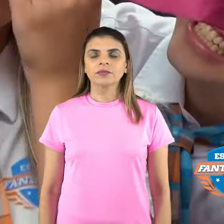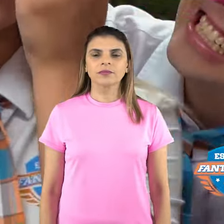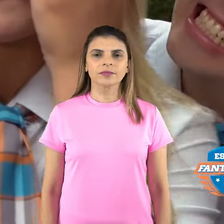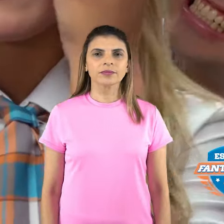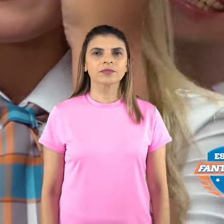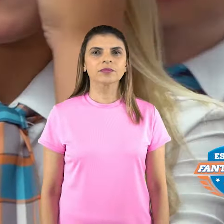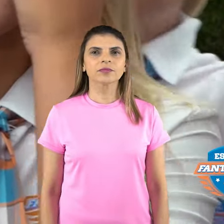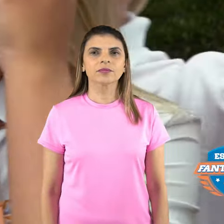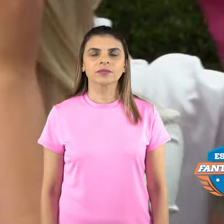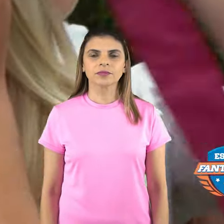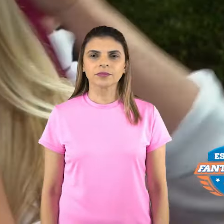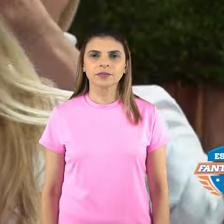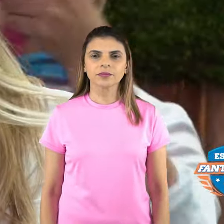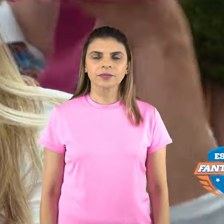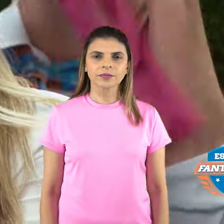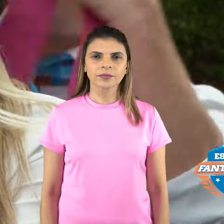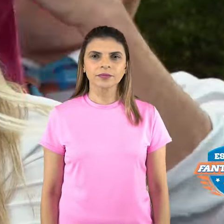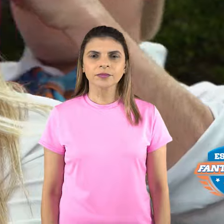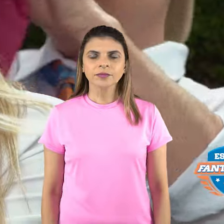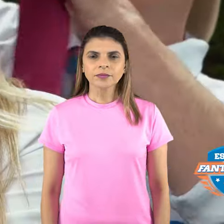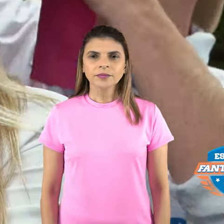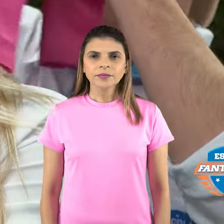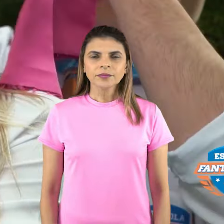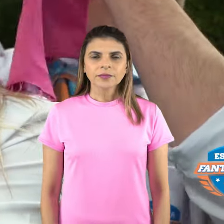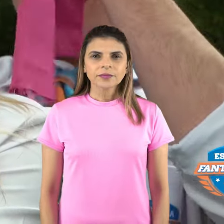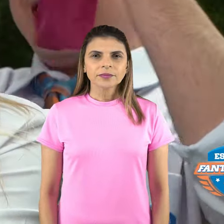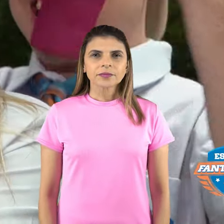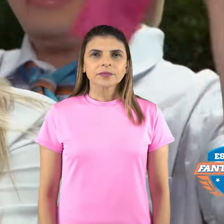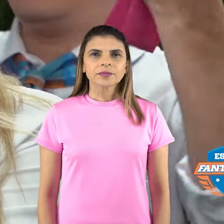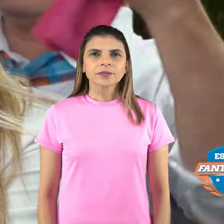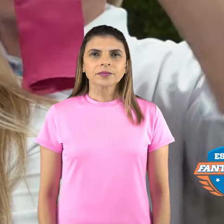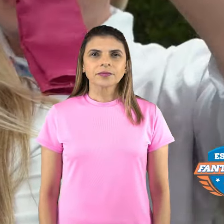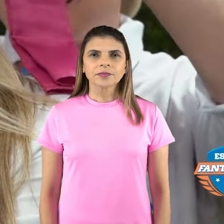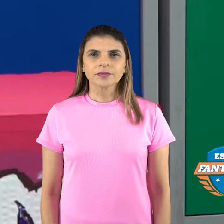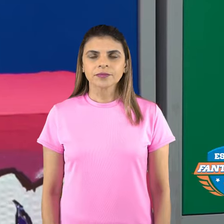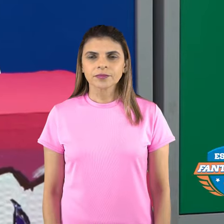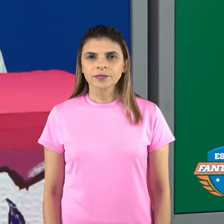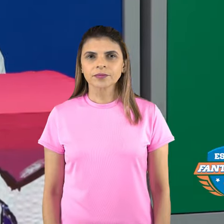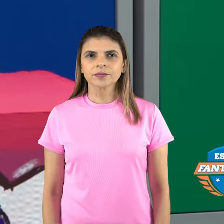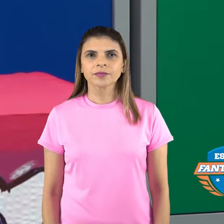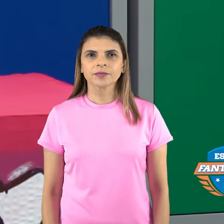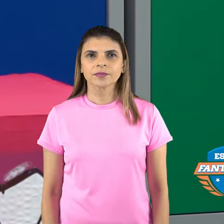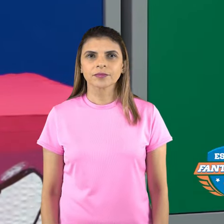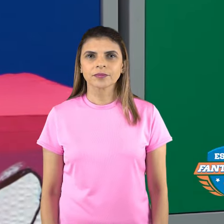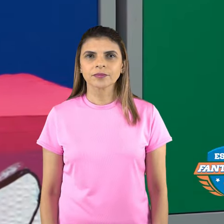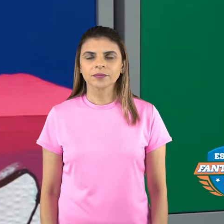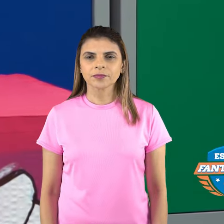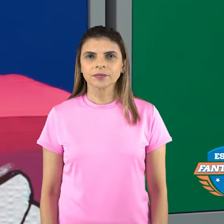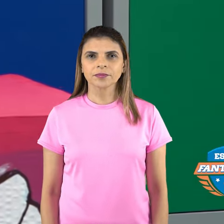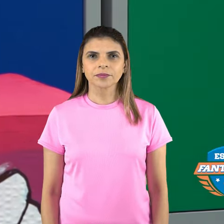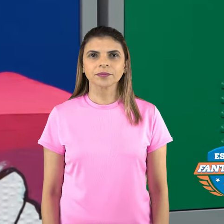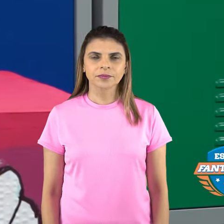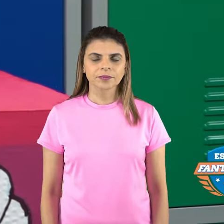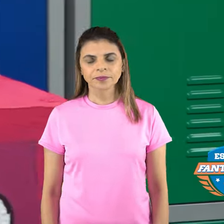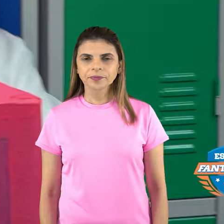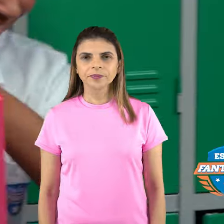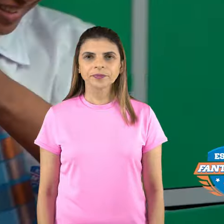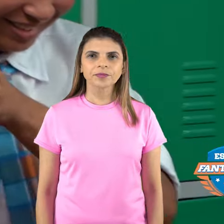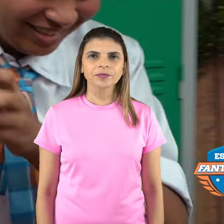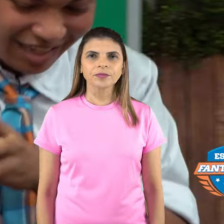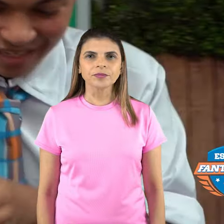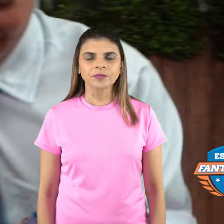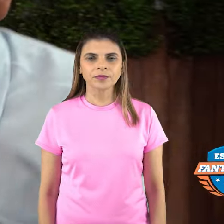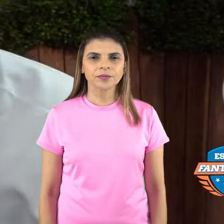aí E aí